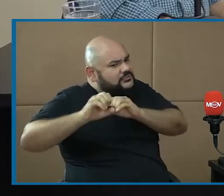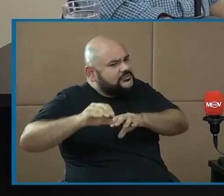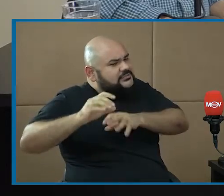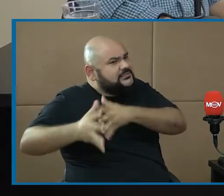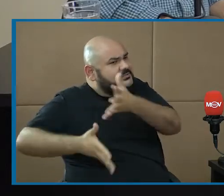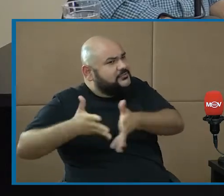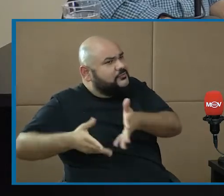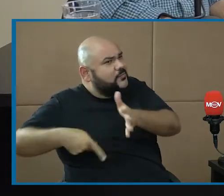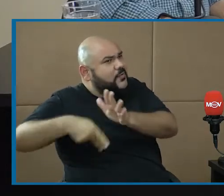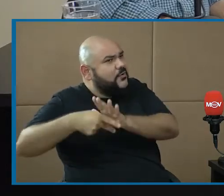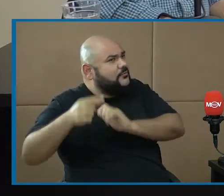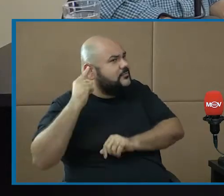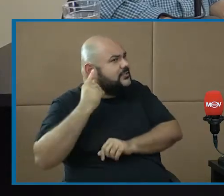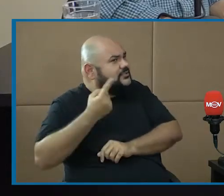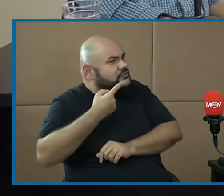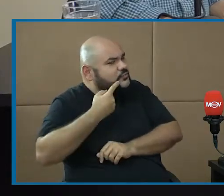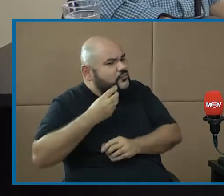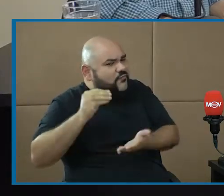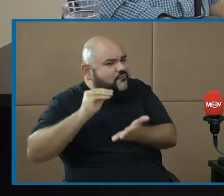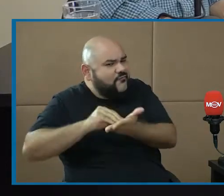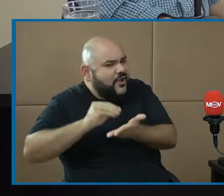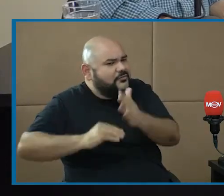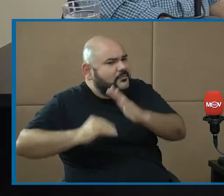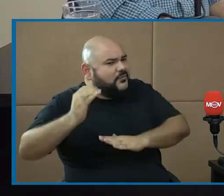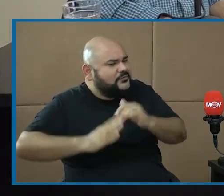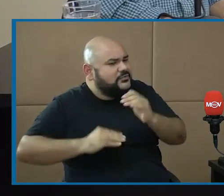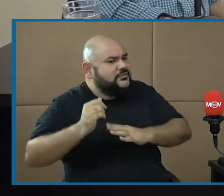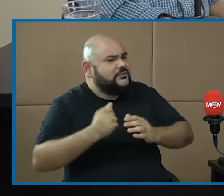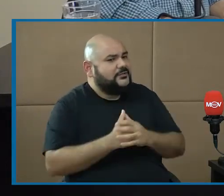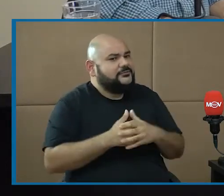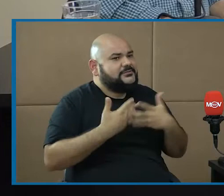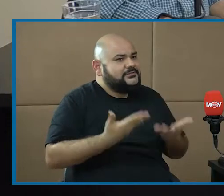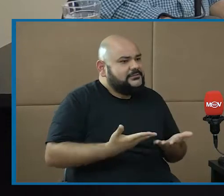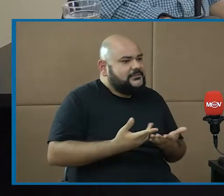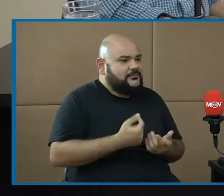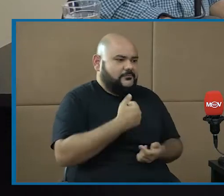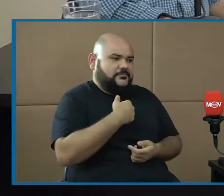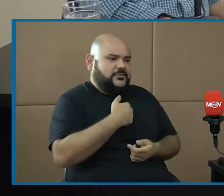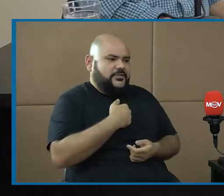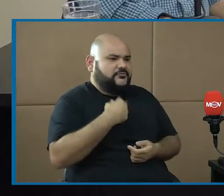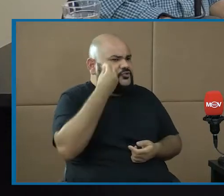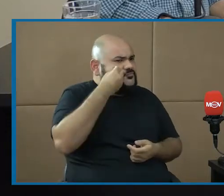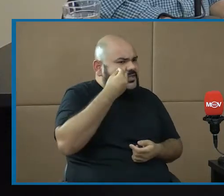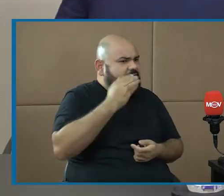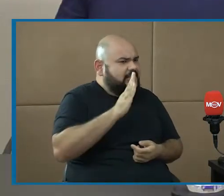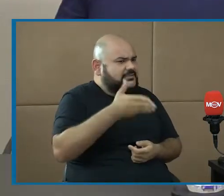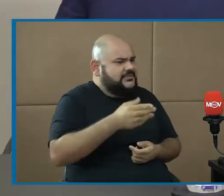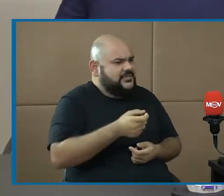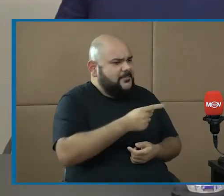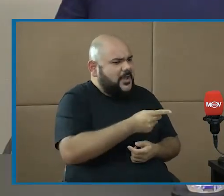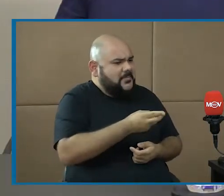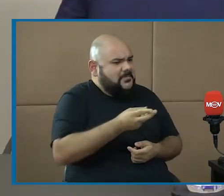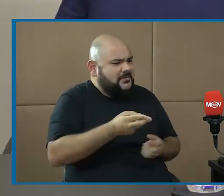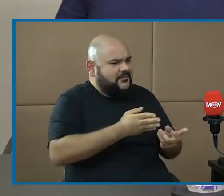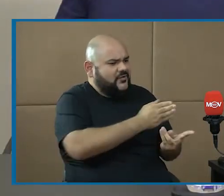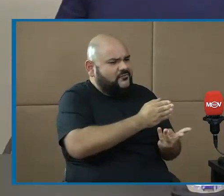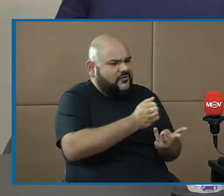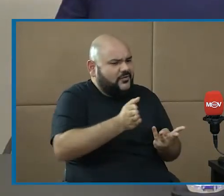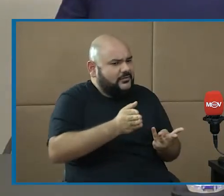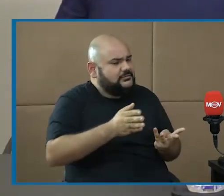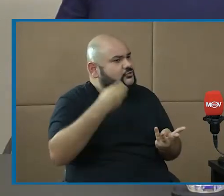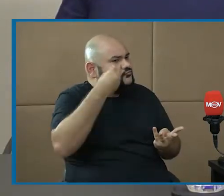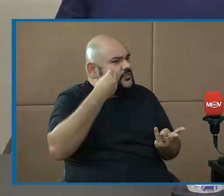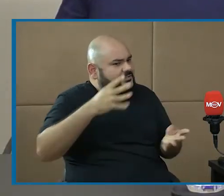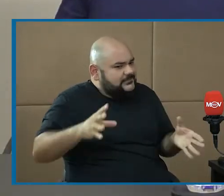e eu tinha esse conhecimento. Língua portuguesa, língua de sinais, professor de língua portuguesa para surdos, que é uma outra metodologia.